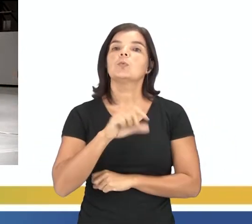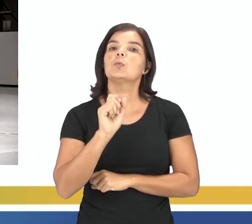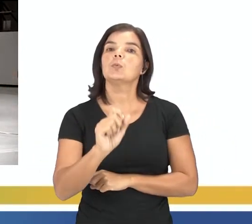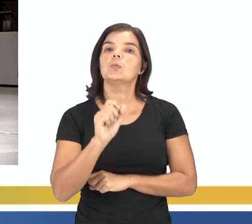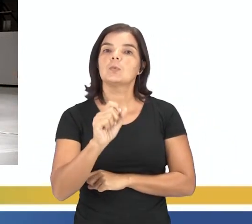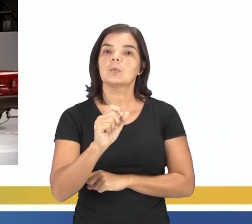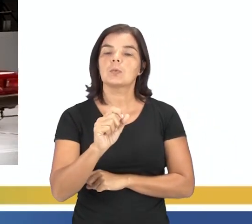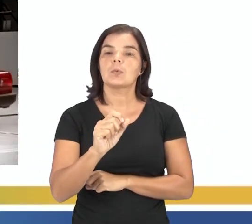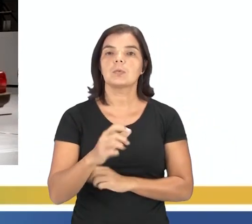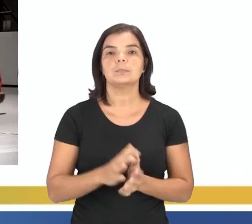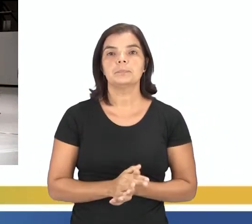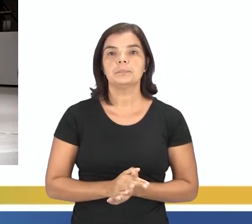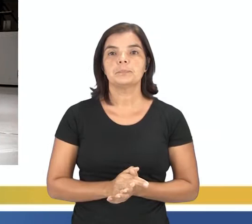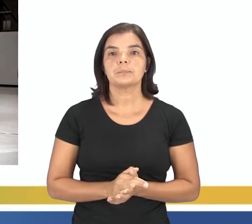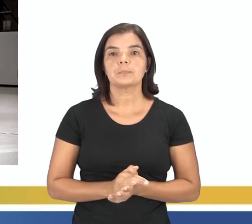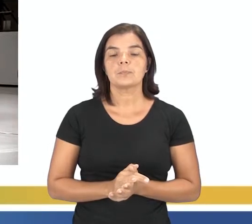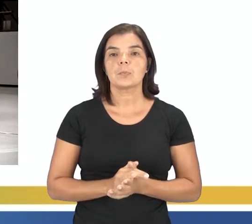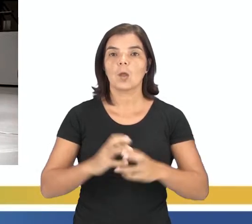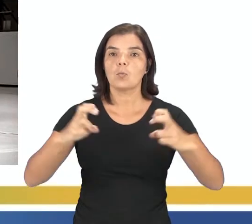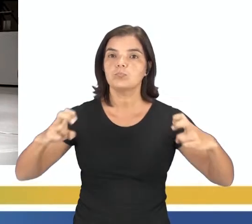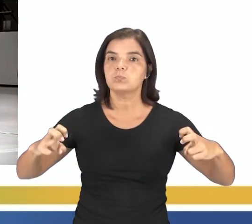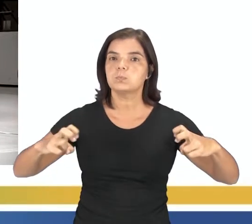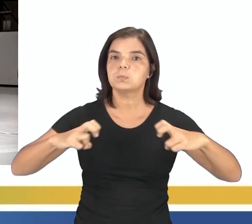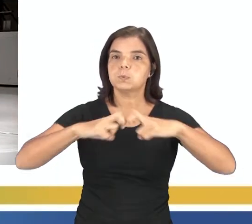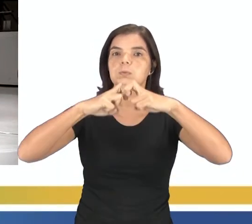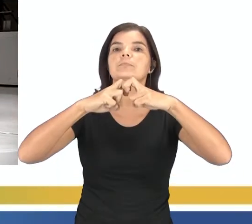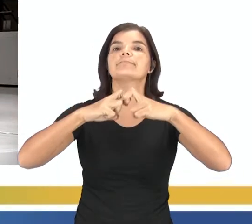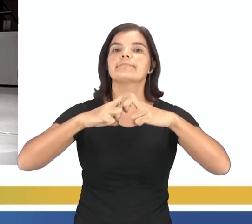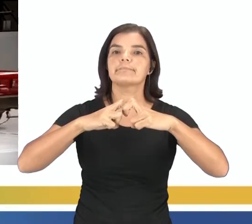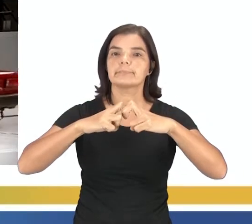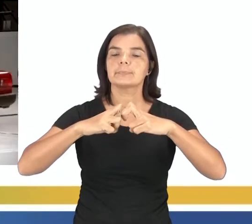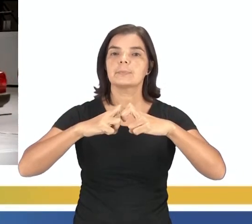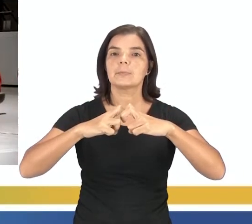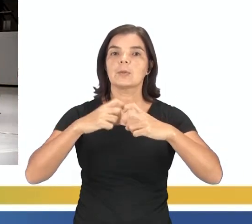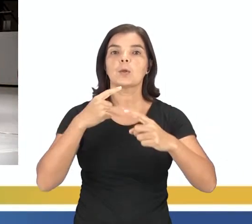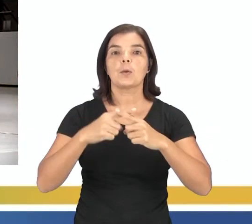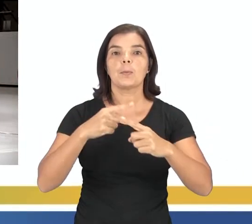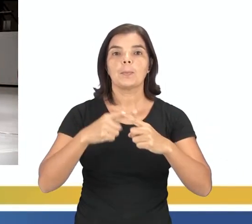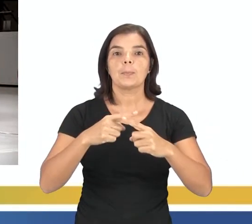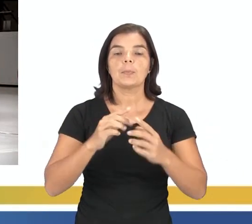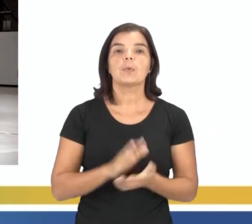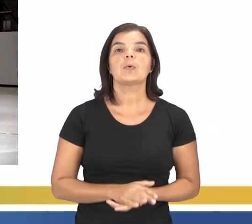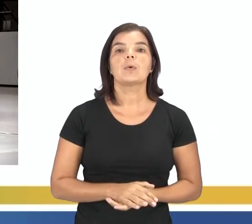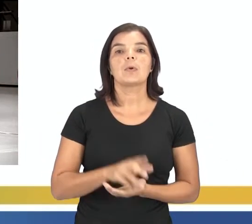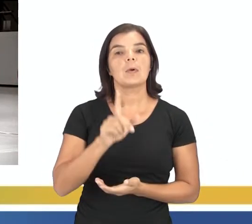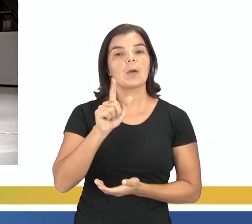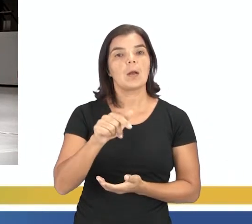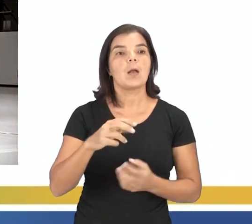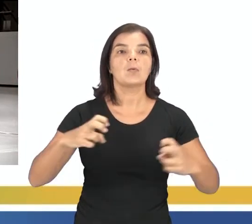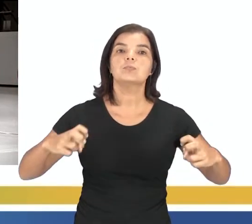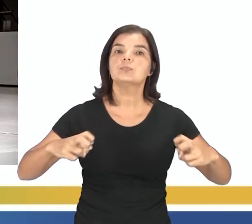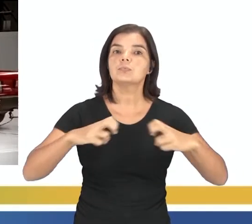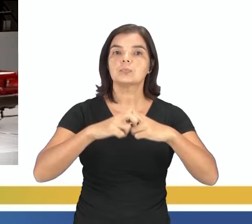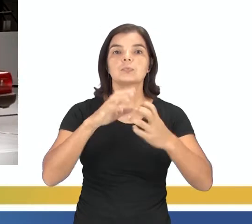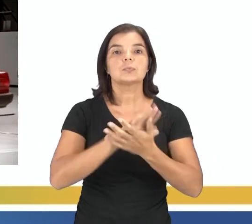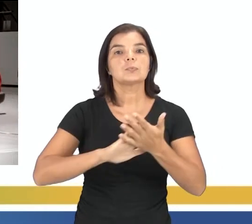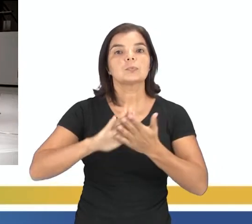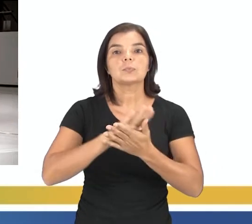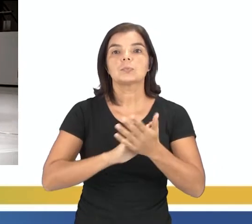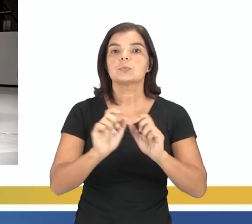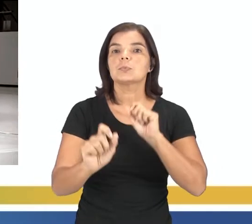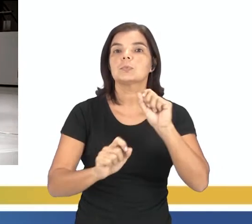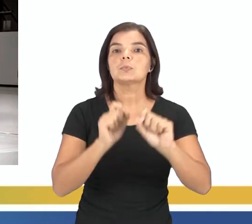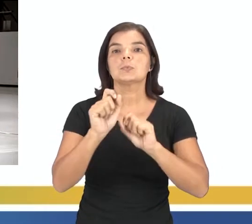temos a colisão entre dois carros. Nesse caso aí, uma colisão nada mais é do